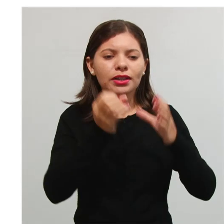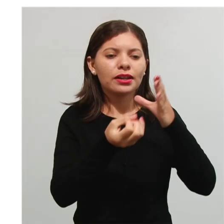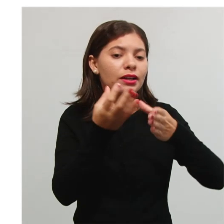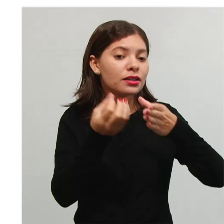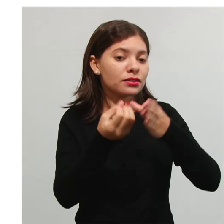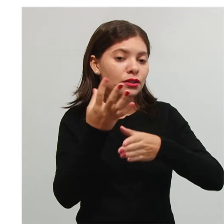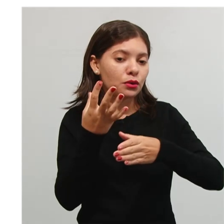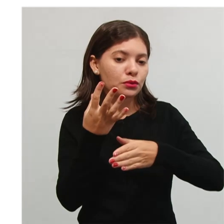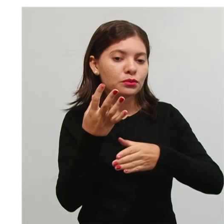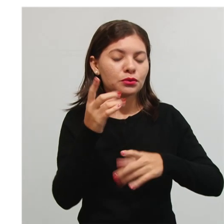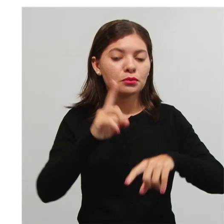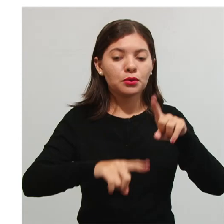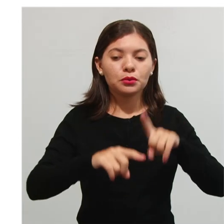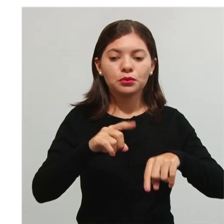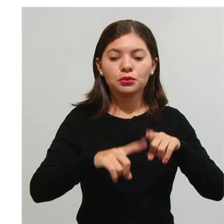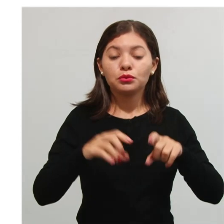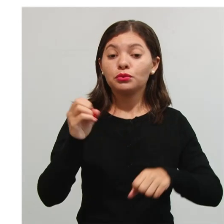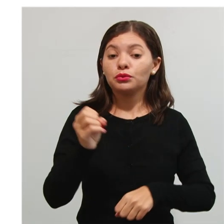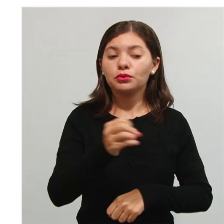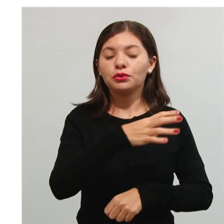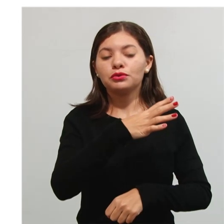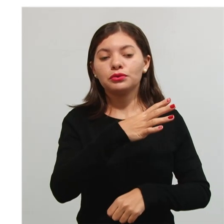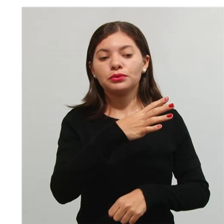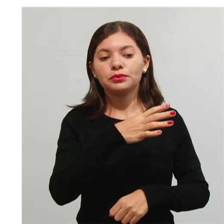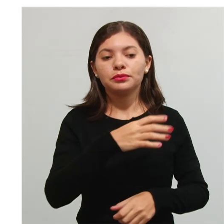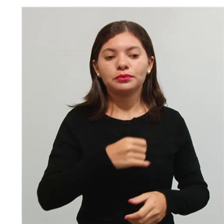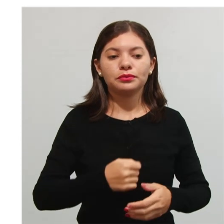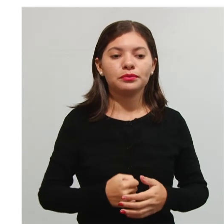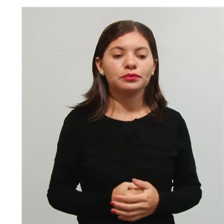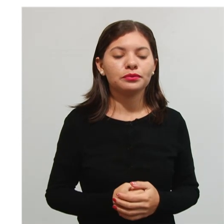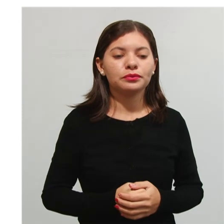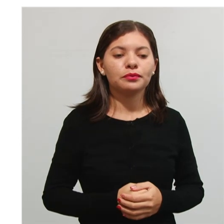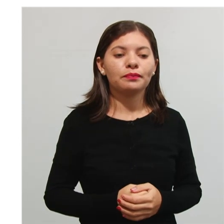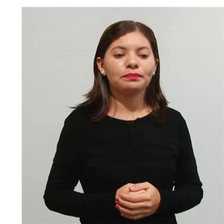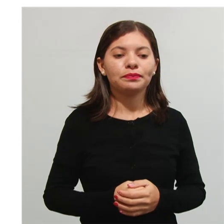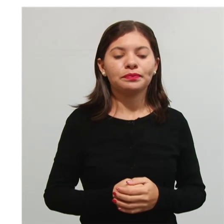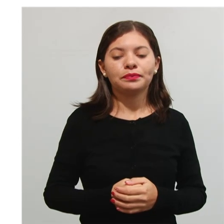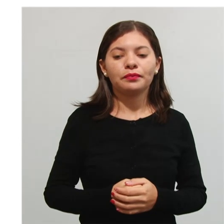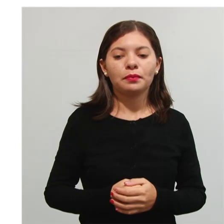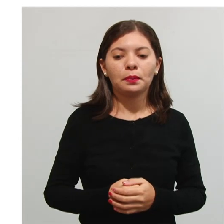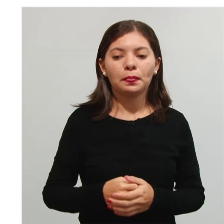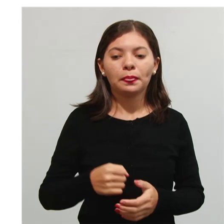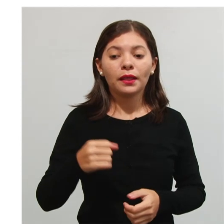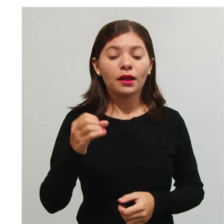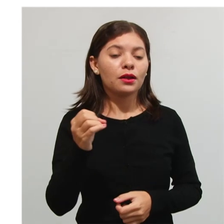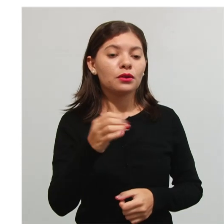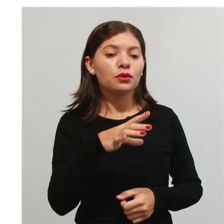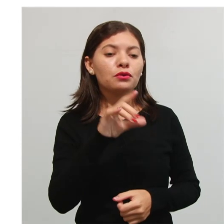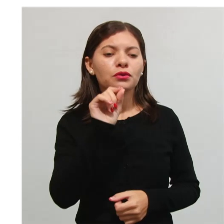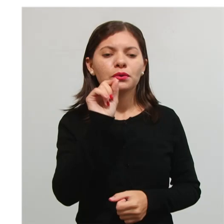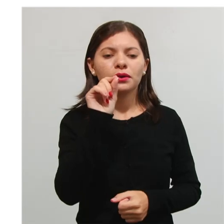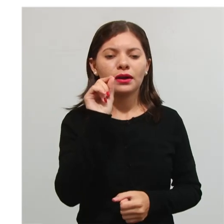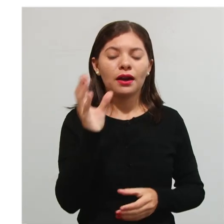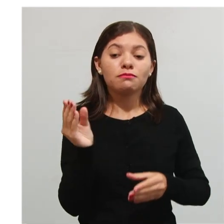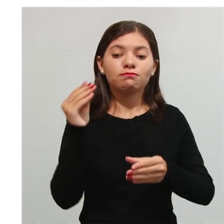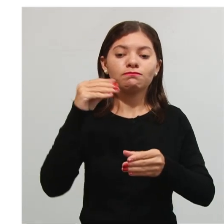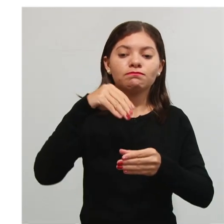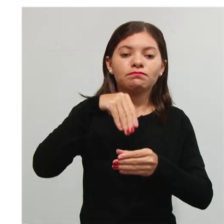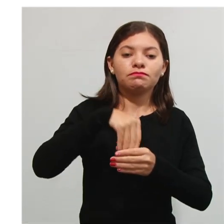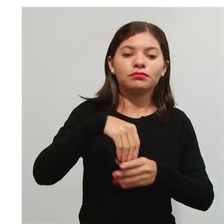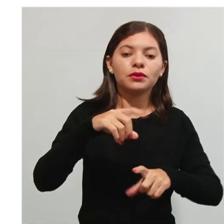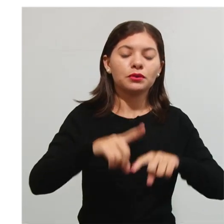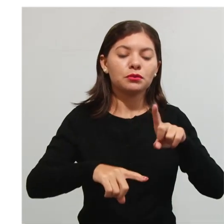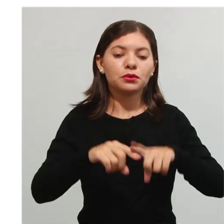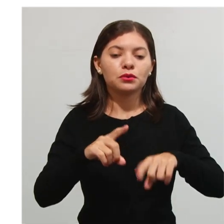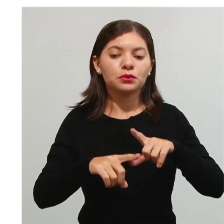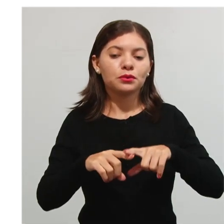novo produto. Isso é invenção, invento. Já a inovação é a inserção